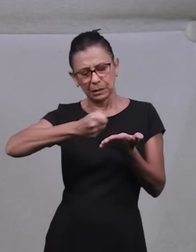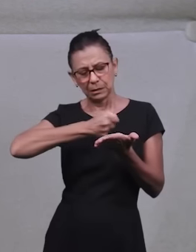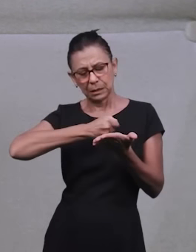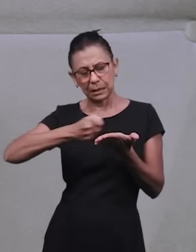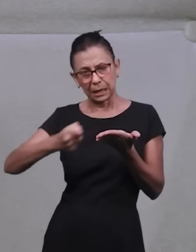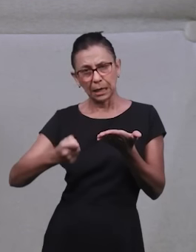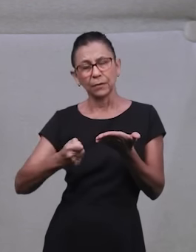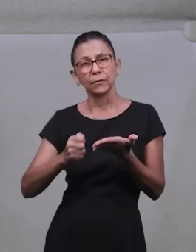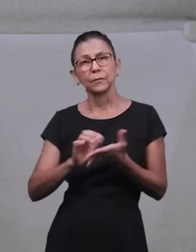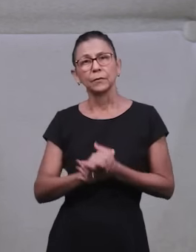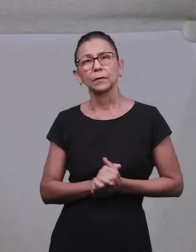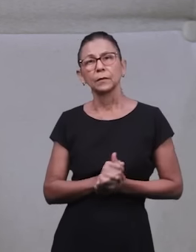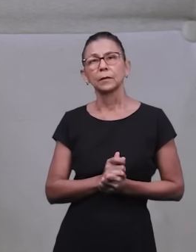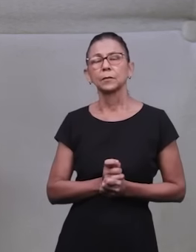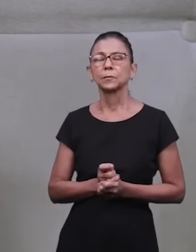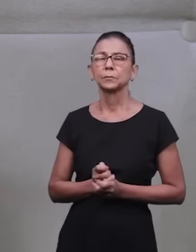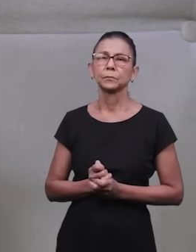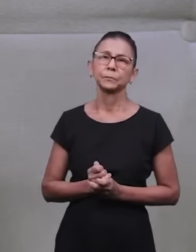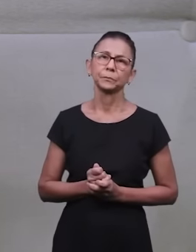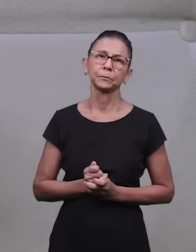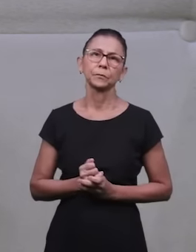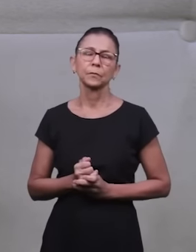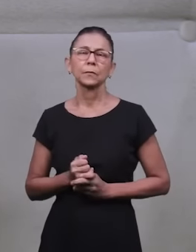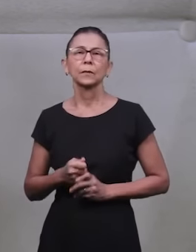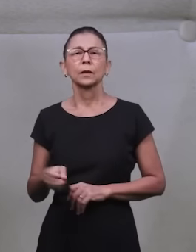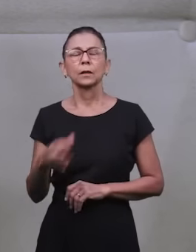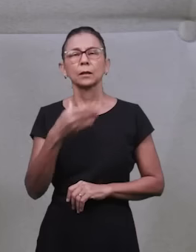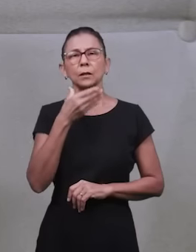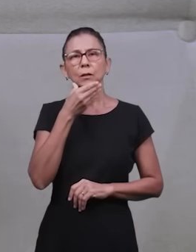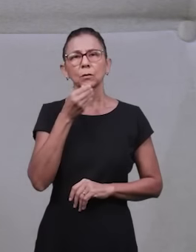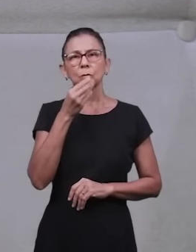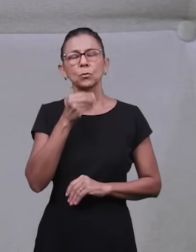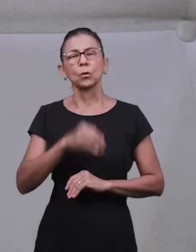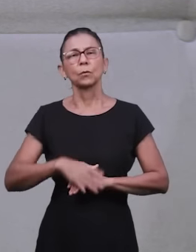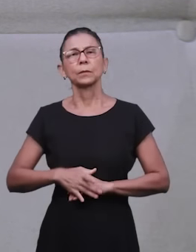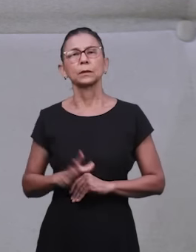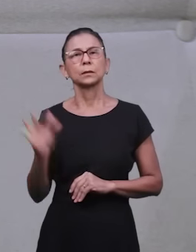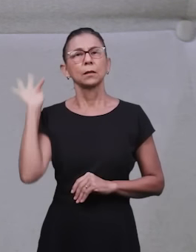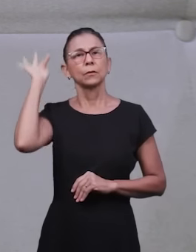que os filósofos chamam de utópica, quer dizer, uma utopia, né?